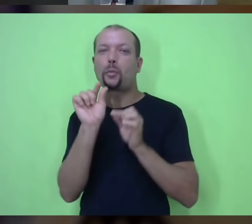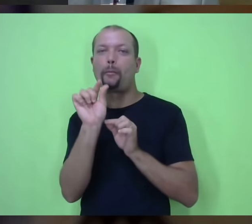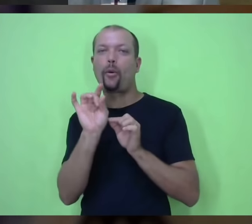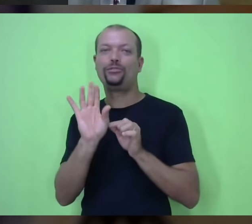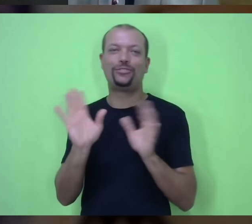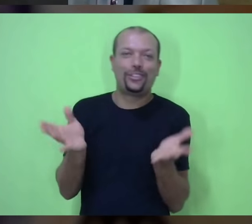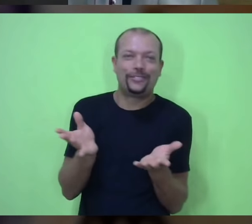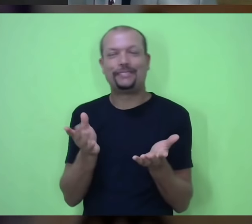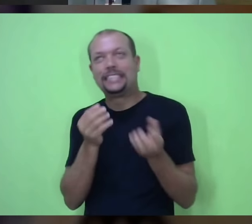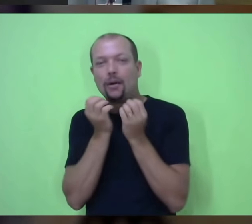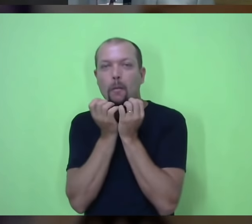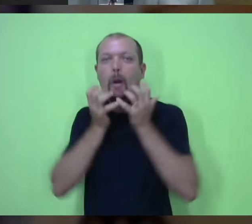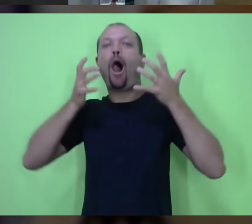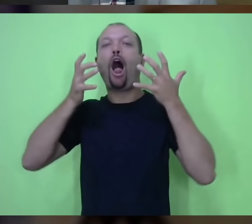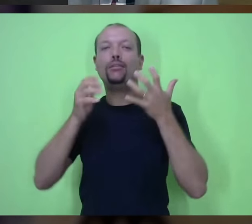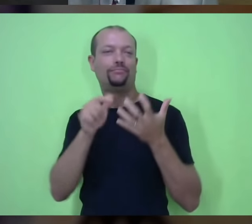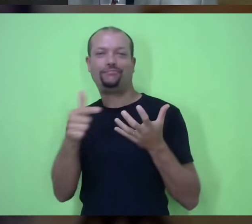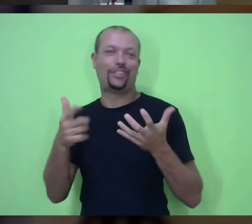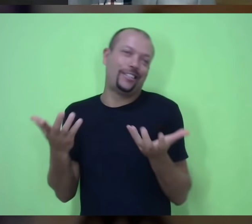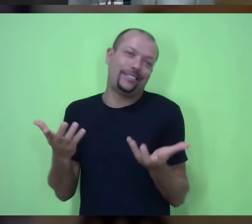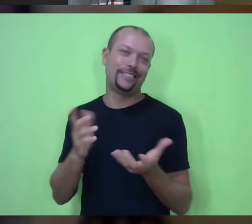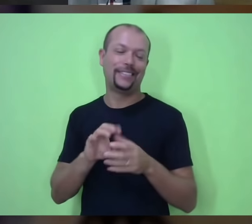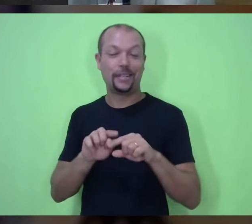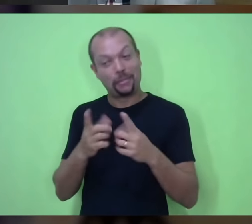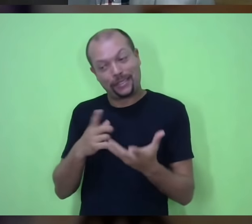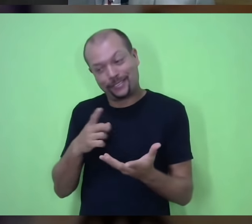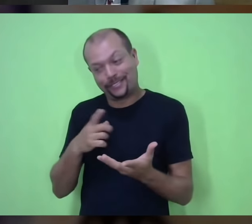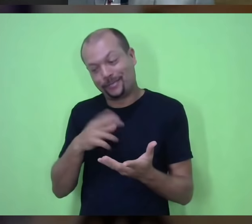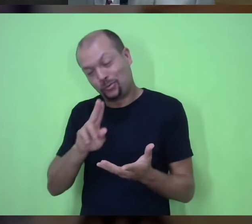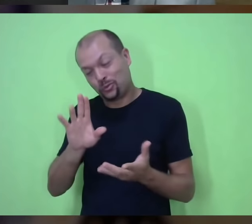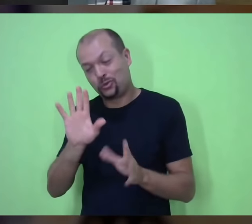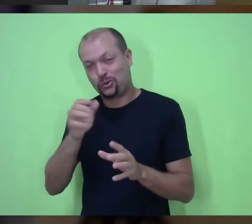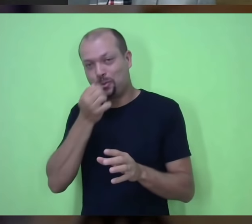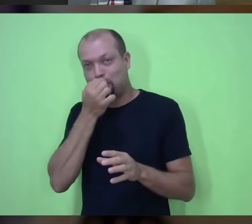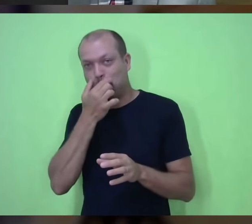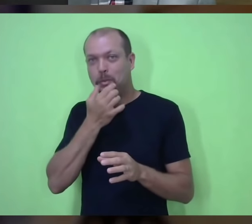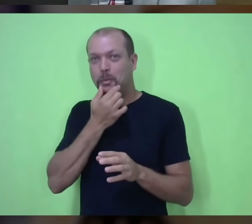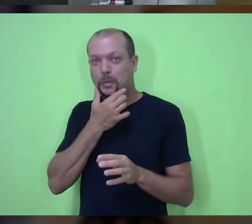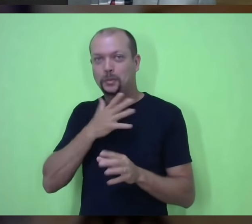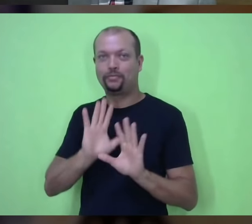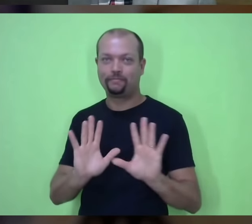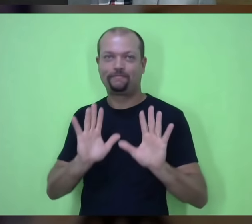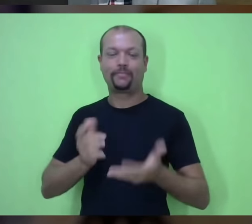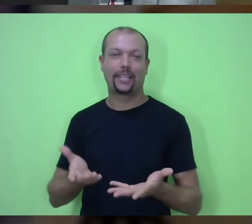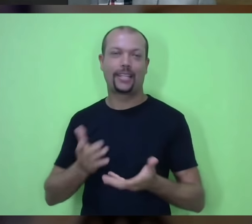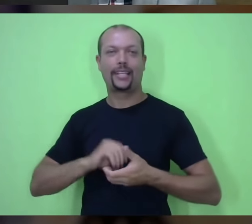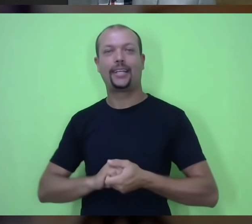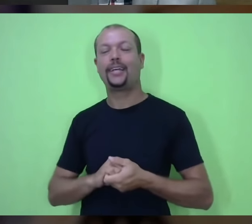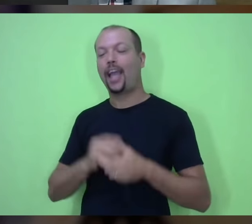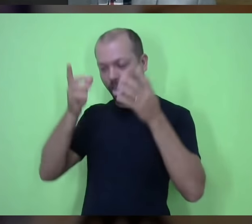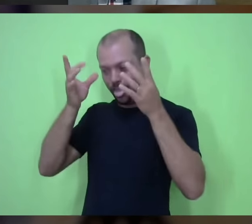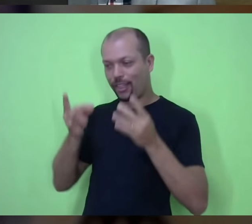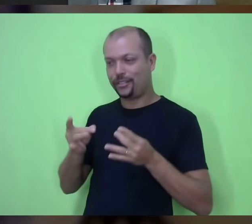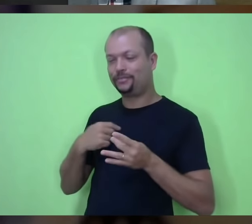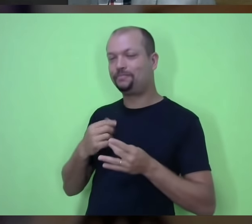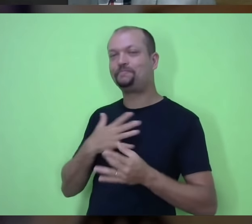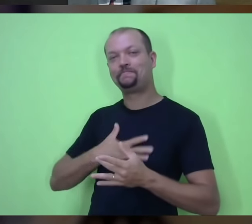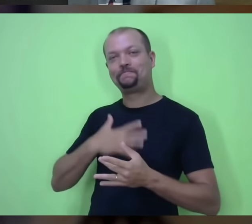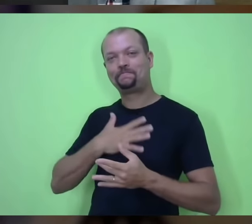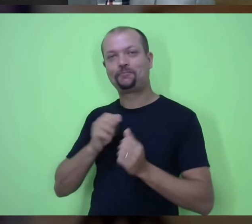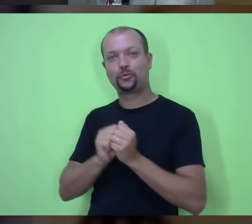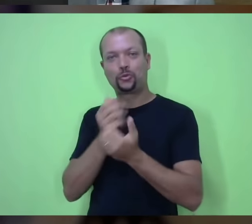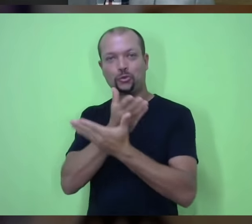embaixo, não tenho uma barba tão cheia, então nós usamos os recursos que temos, né? Então, basicamente, essa é a minha autodescrição